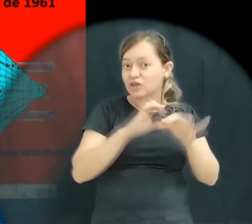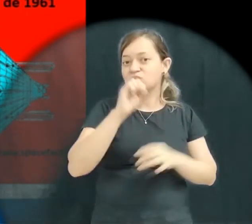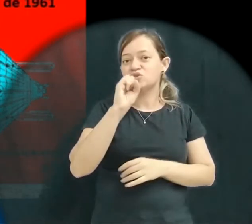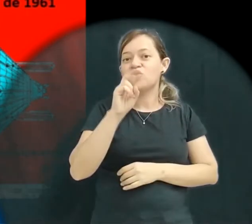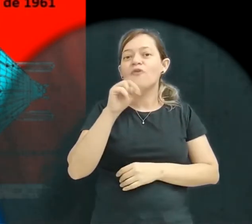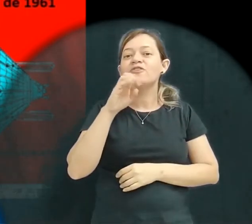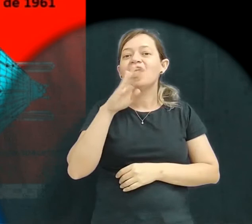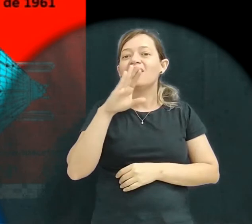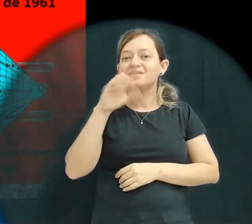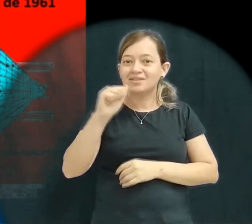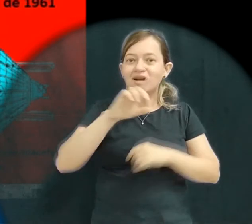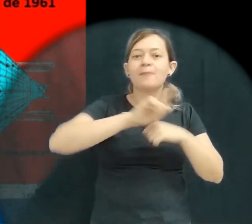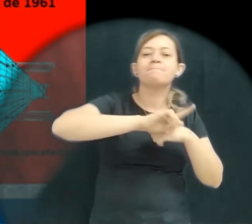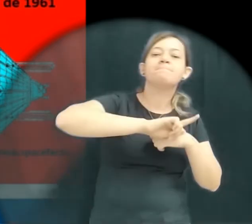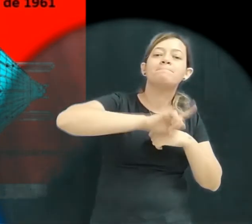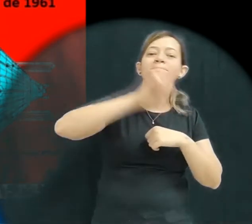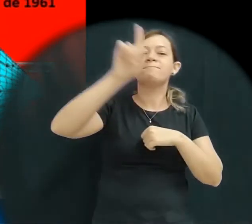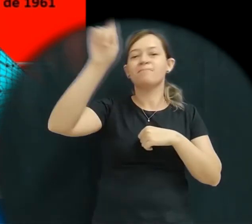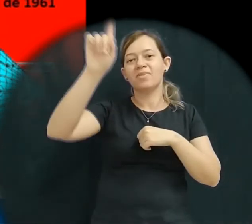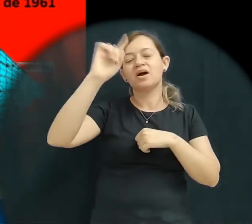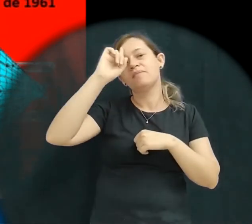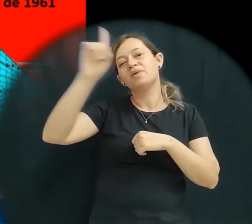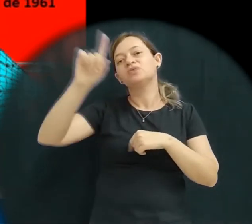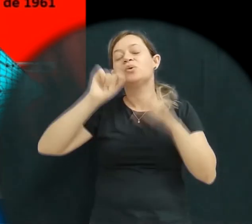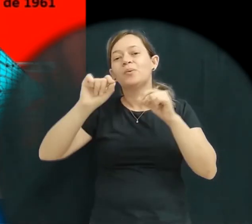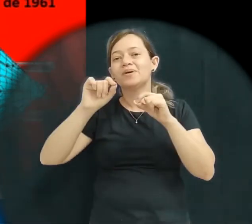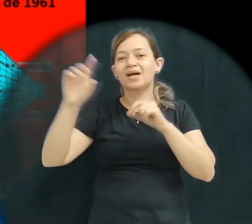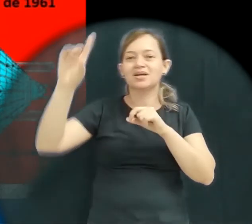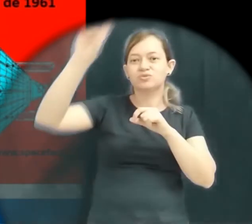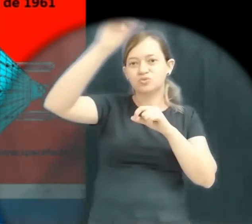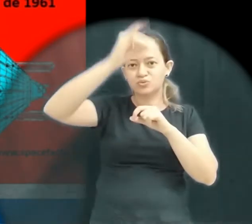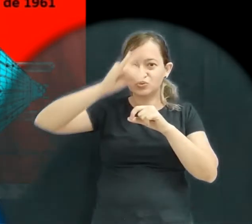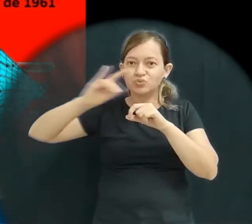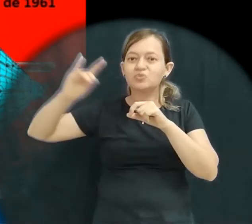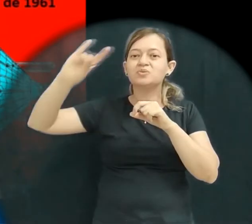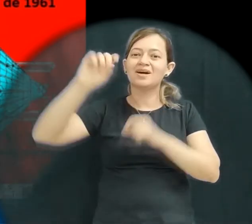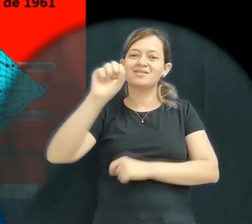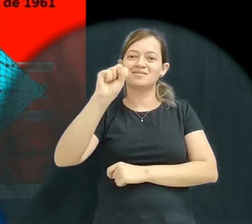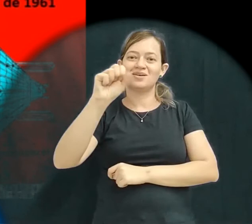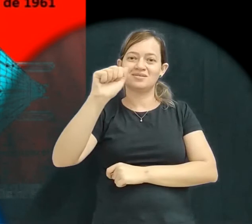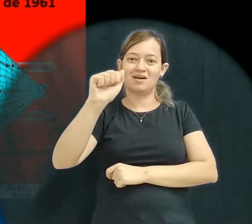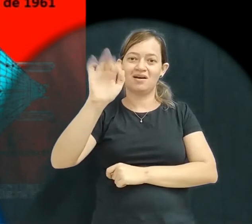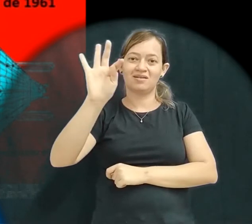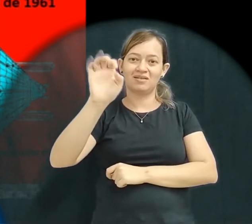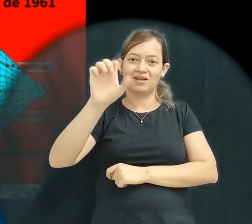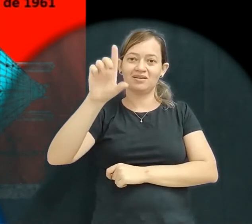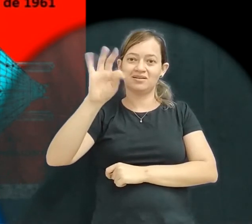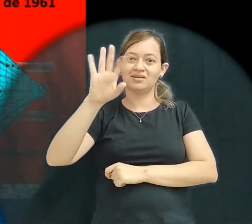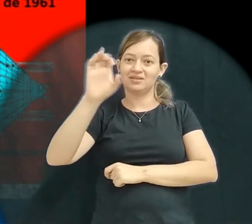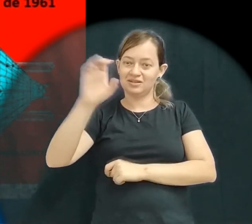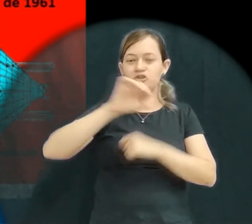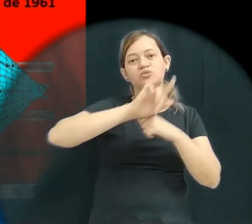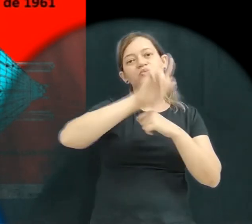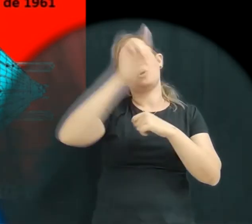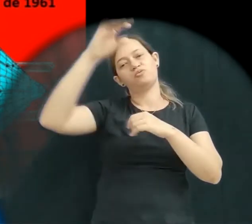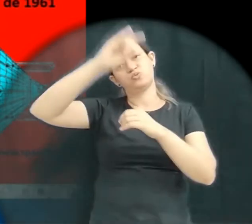satélite, e colocar em órbita esse satélite na Lua. Então quando os americanos foram para